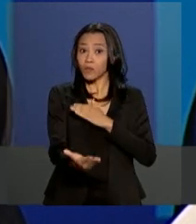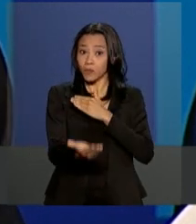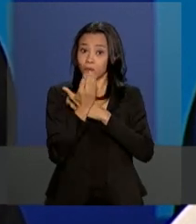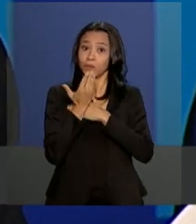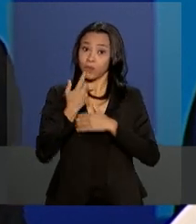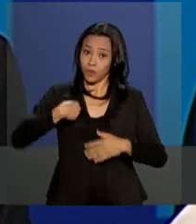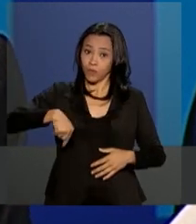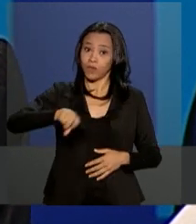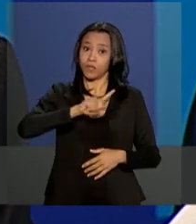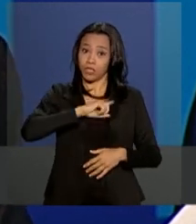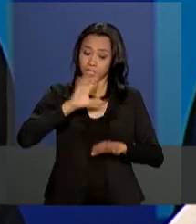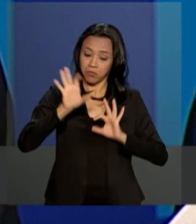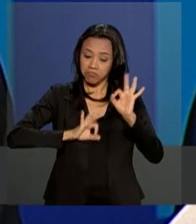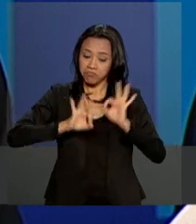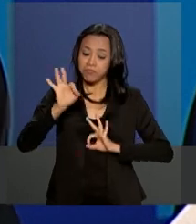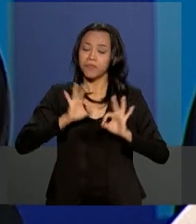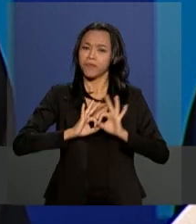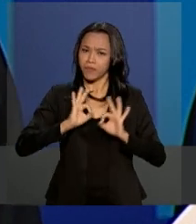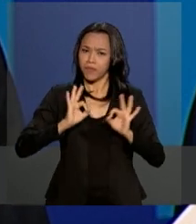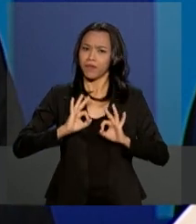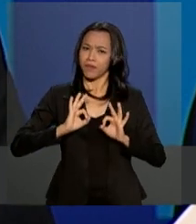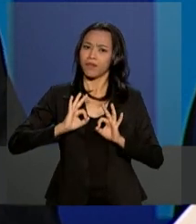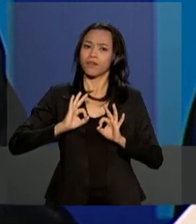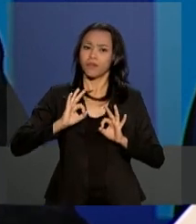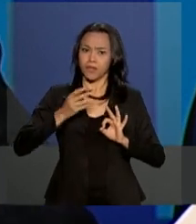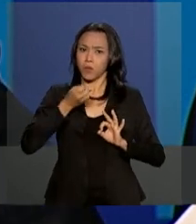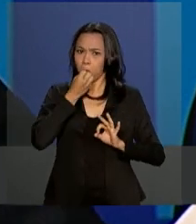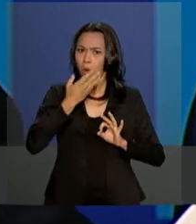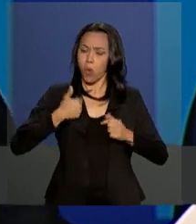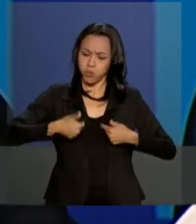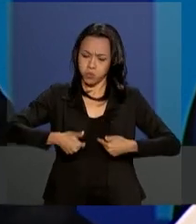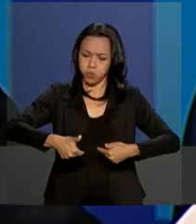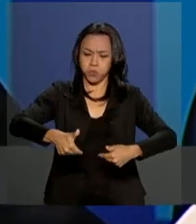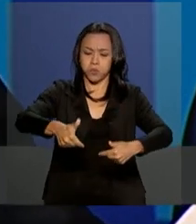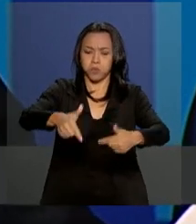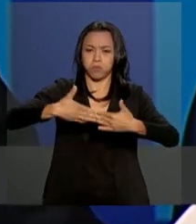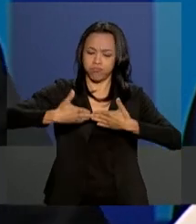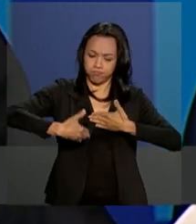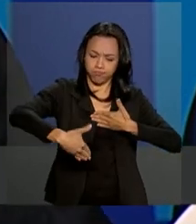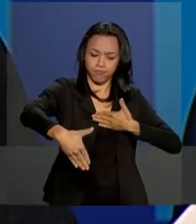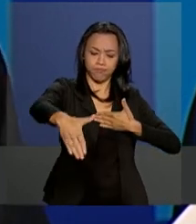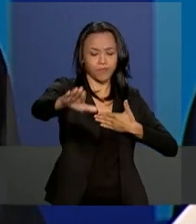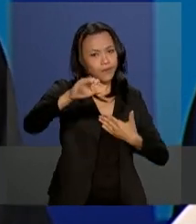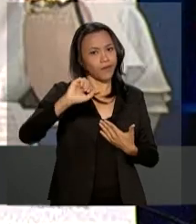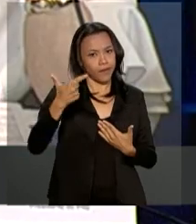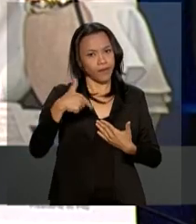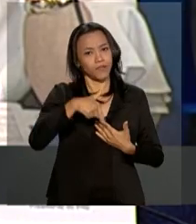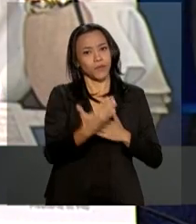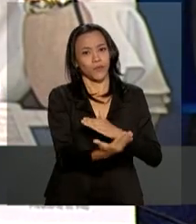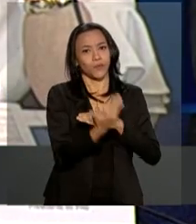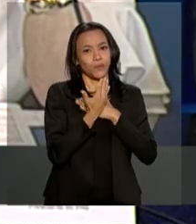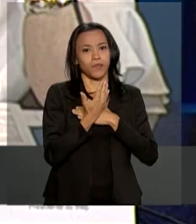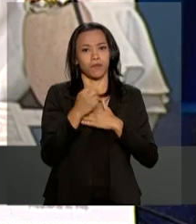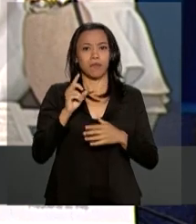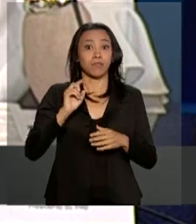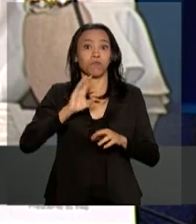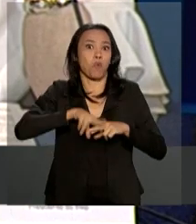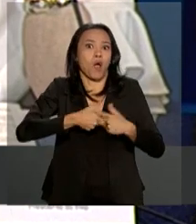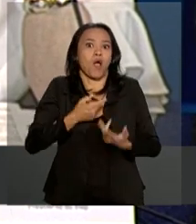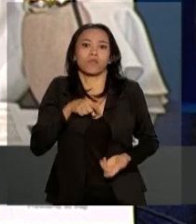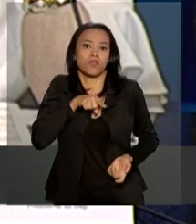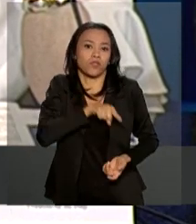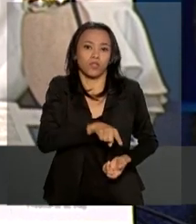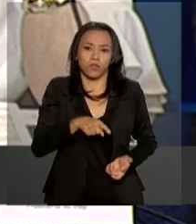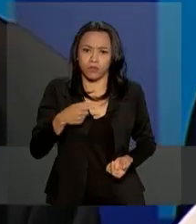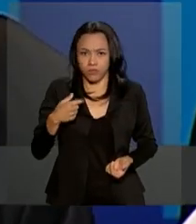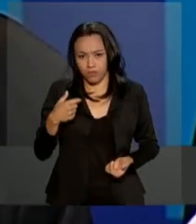e ainda temos um bom caminho a percorrer mas eu diria que que tem sim a ver com isso mas não exclusivamente nos